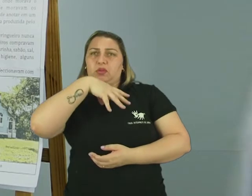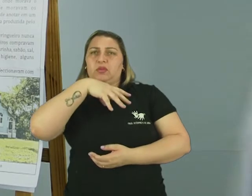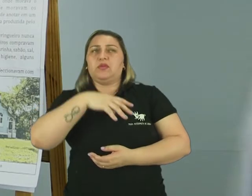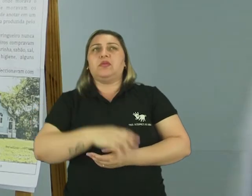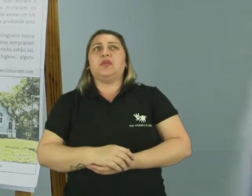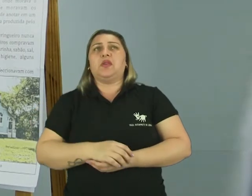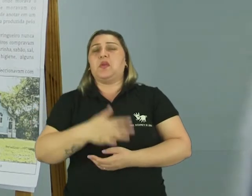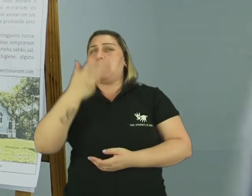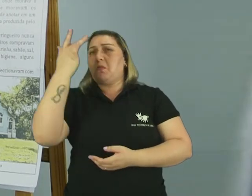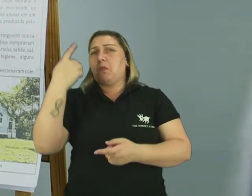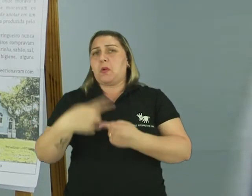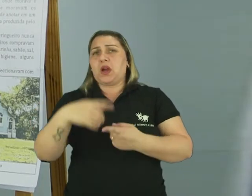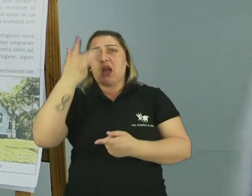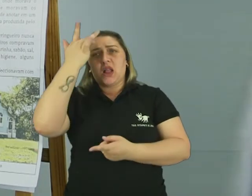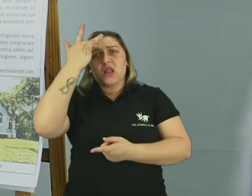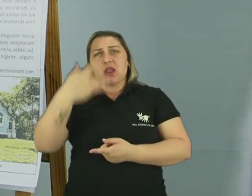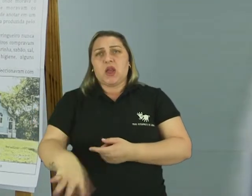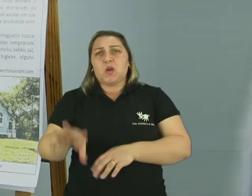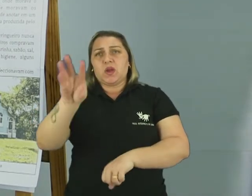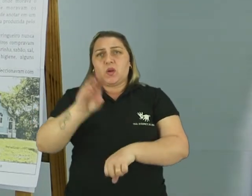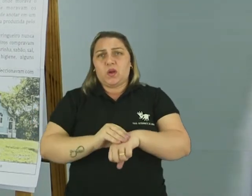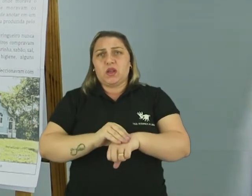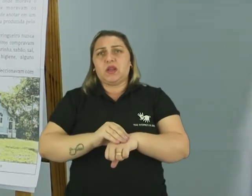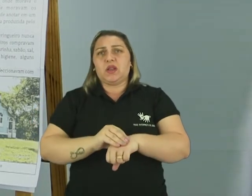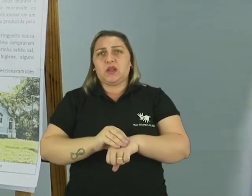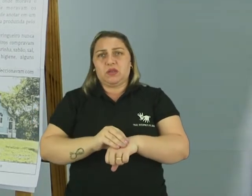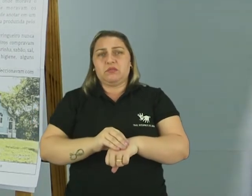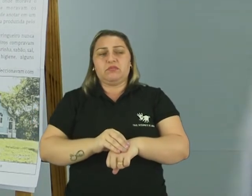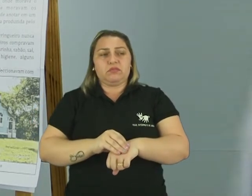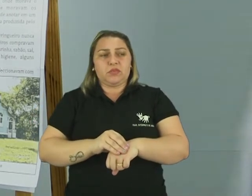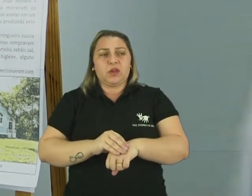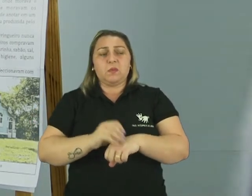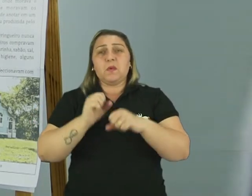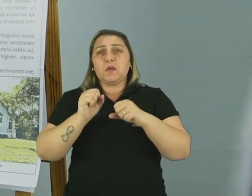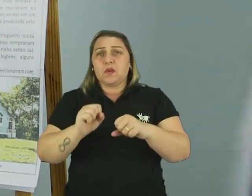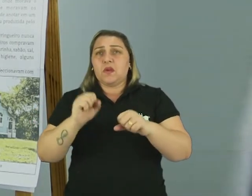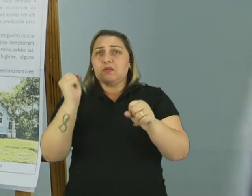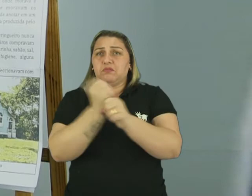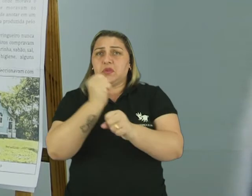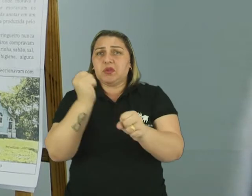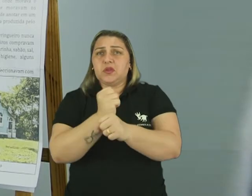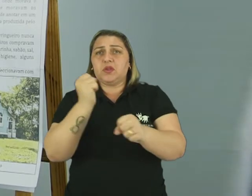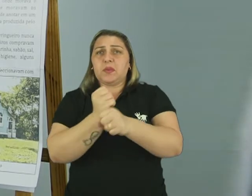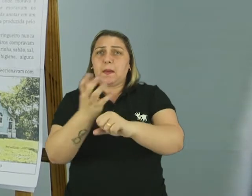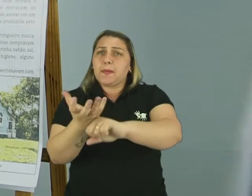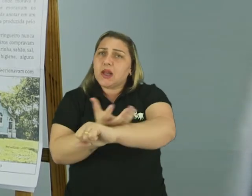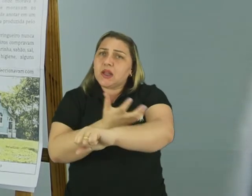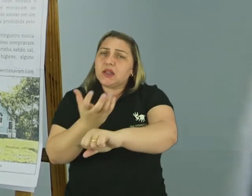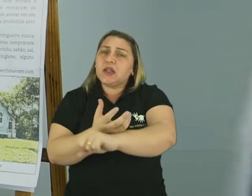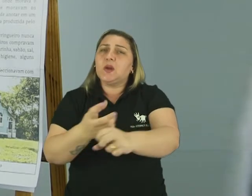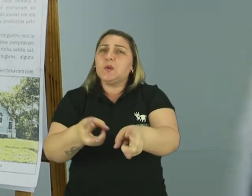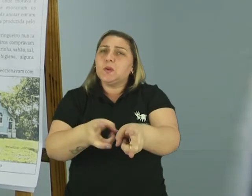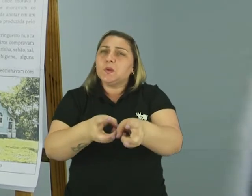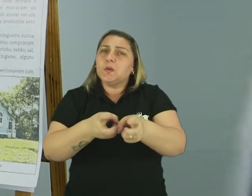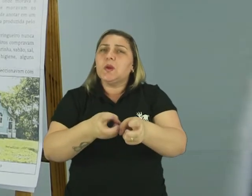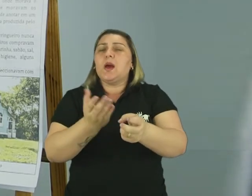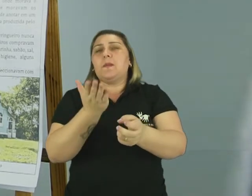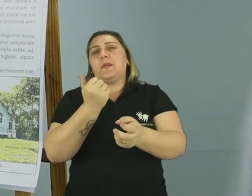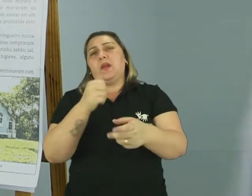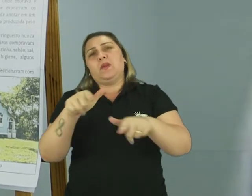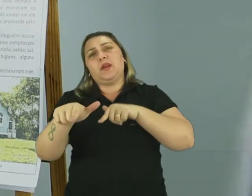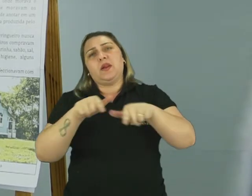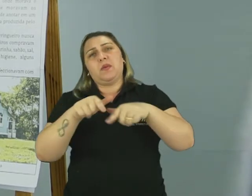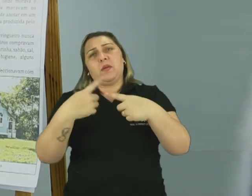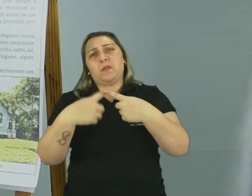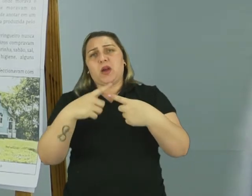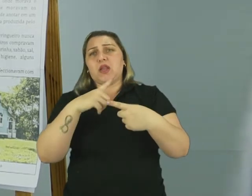é no sentido de conhecimento. Os seringueiros podiam muito bem construir o seu roçado, tirar o seu próprio sustento do trabalho,